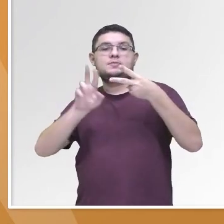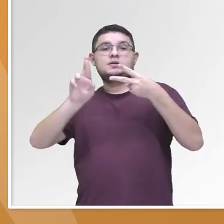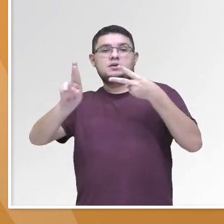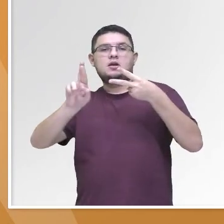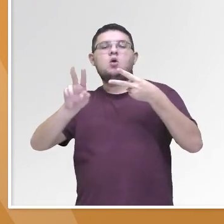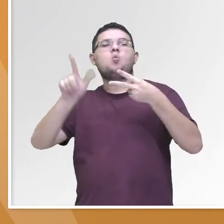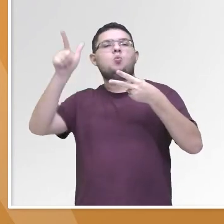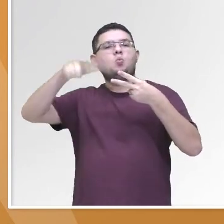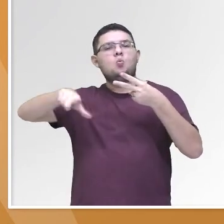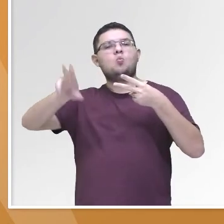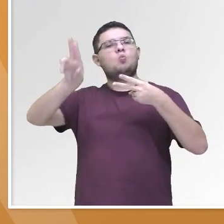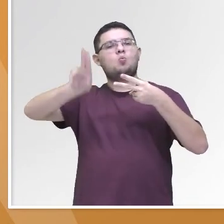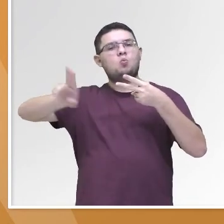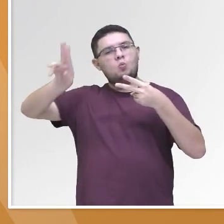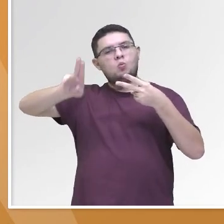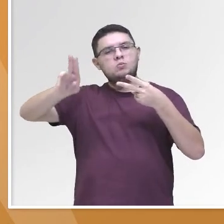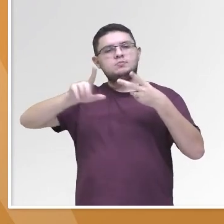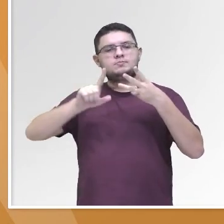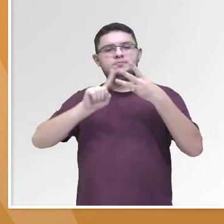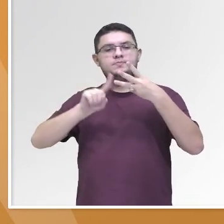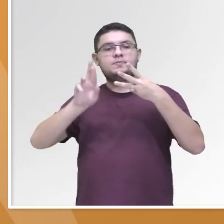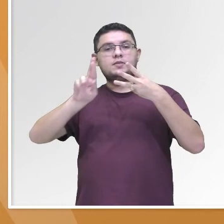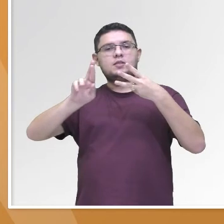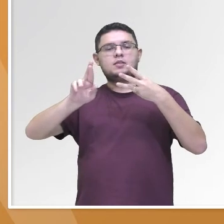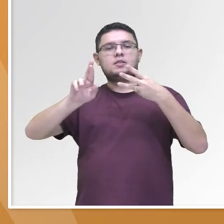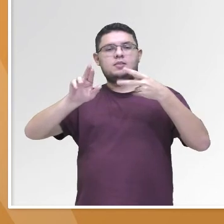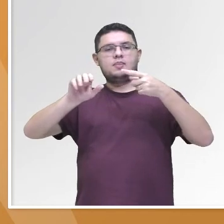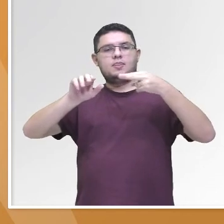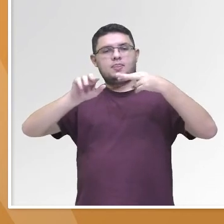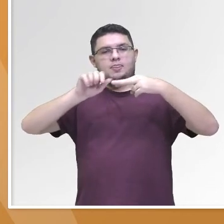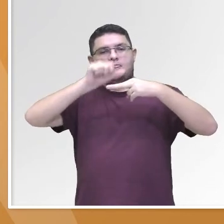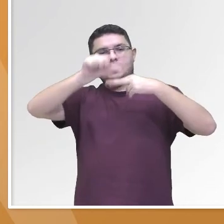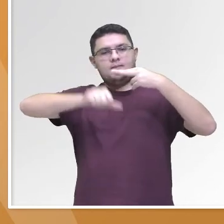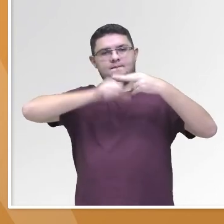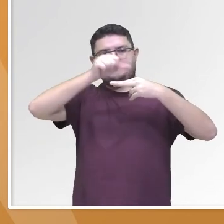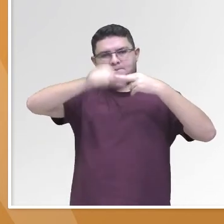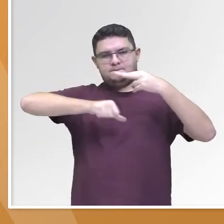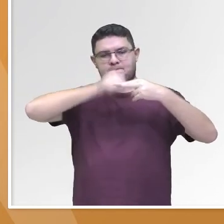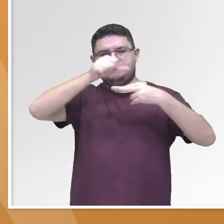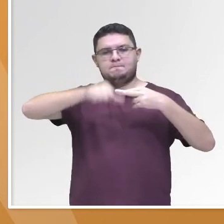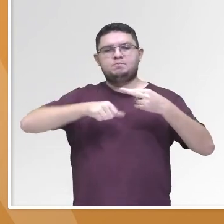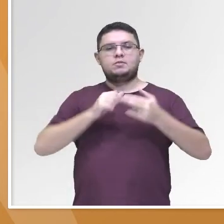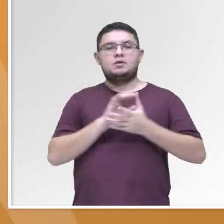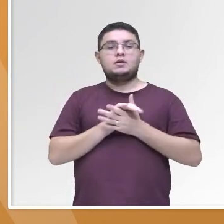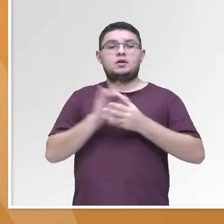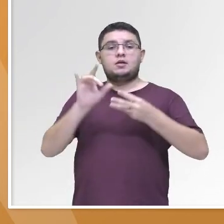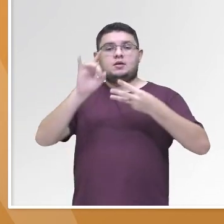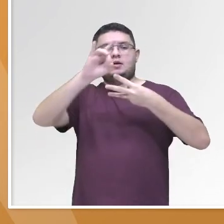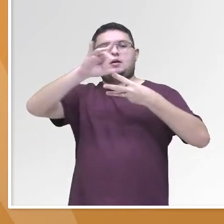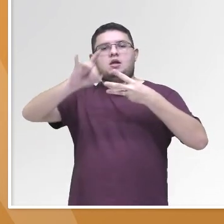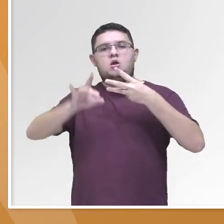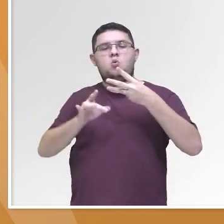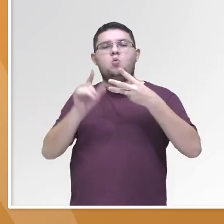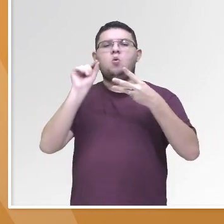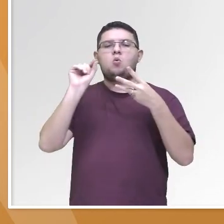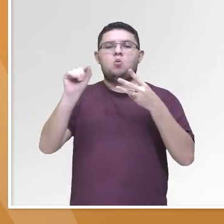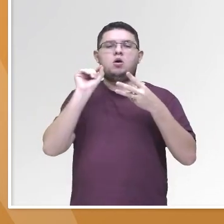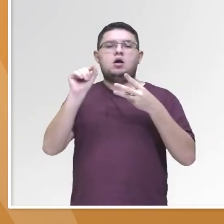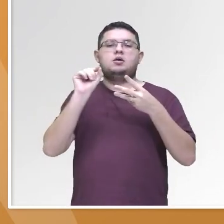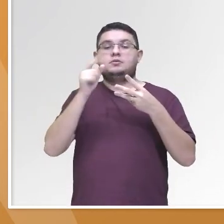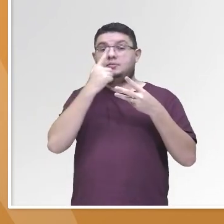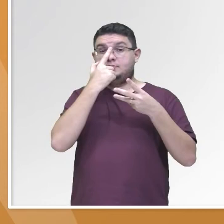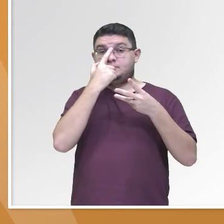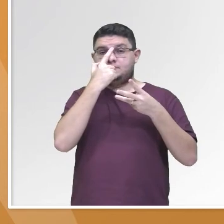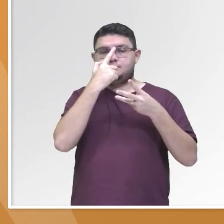reutilizar e o terceiro de reciclar, né? Então, cada um R desse, que a gente vai observar, ele